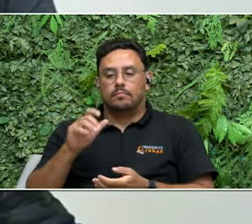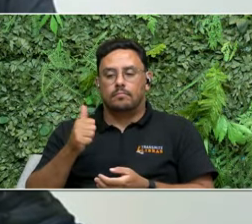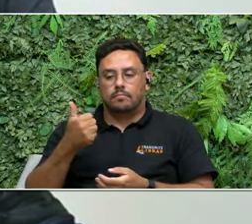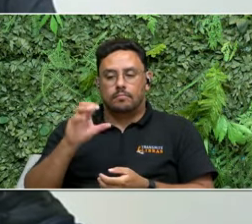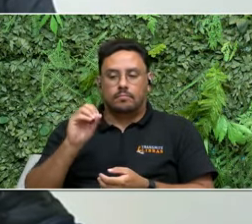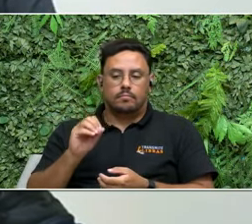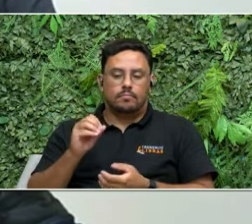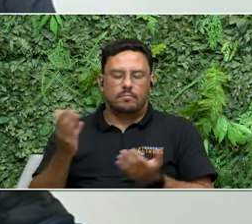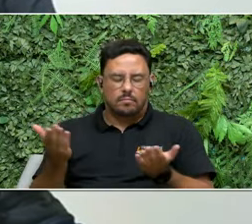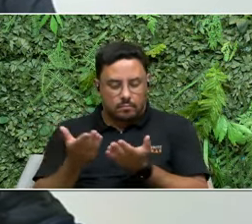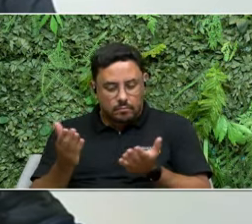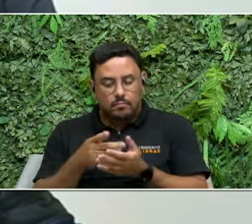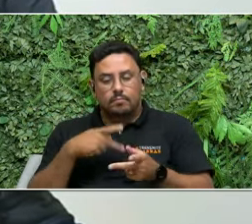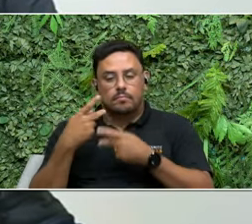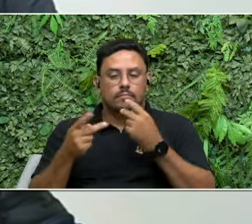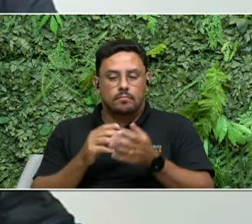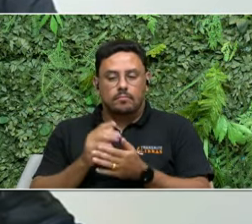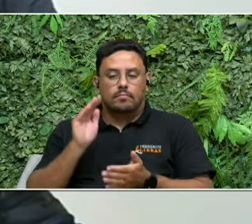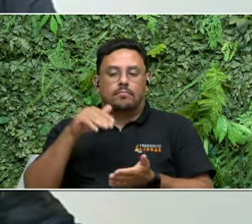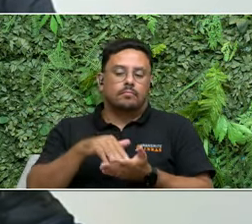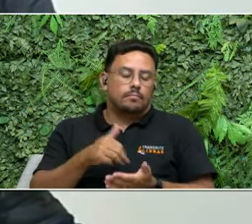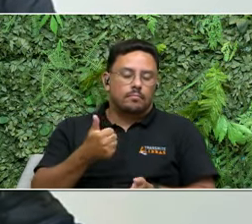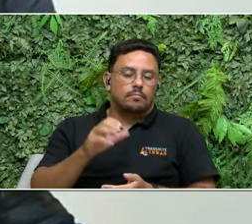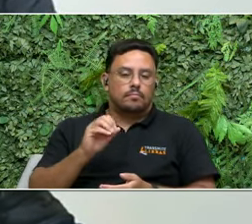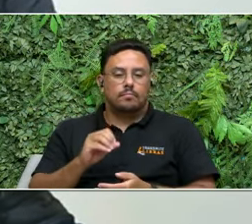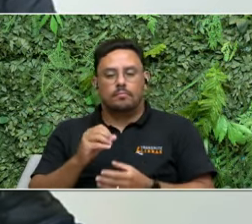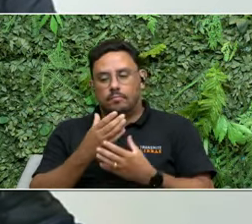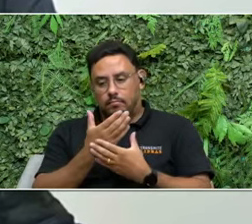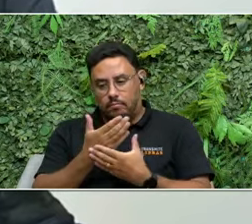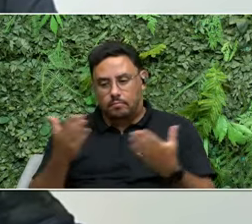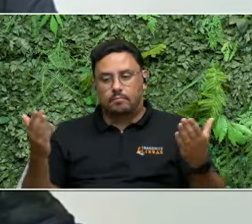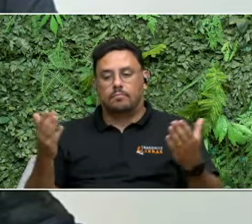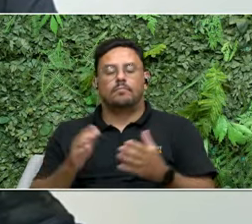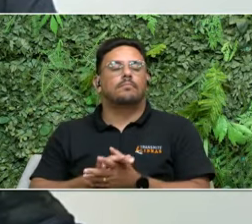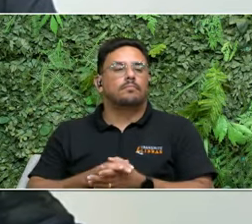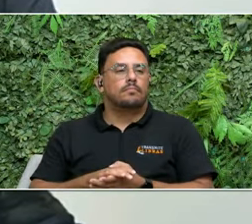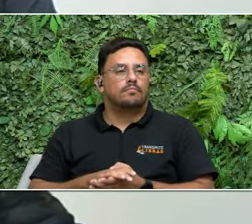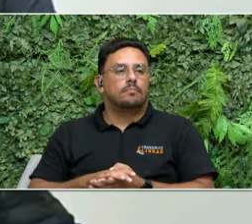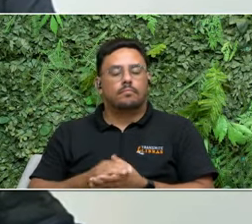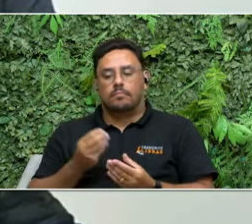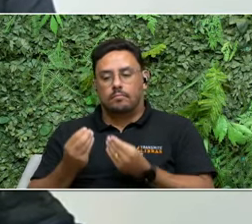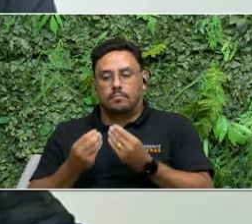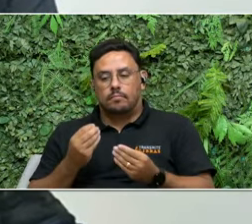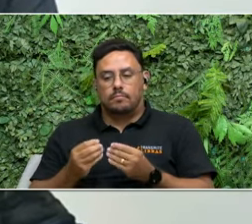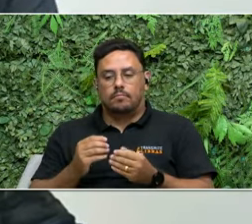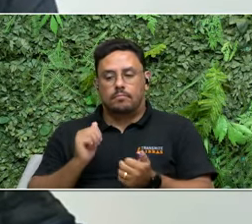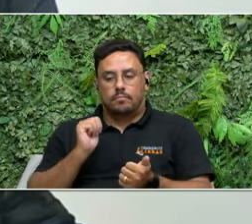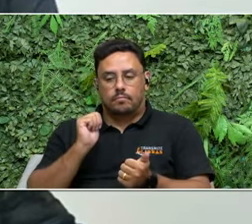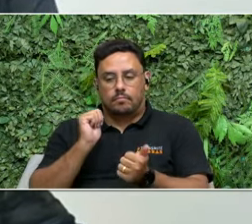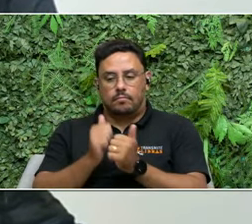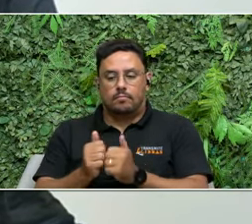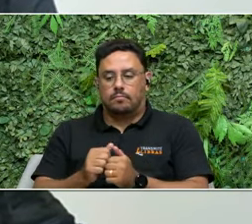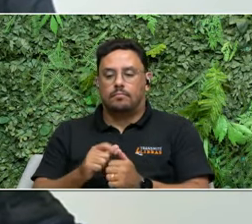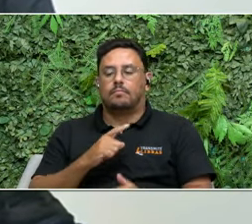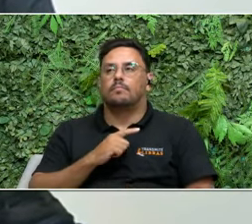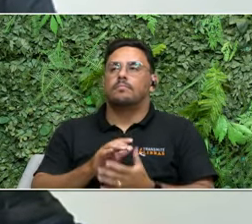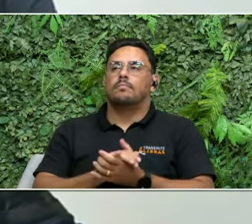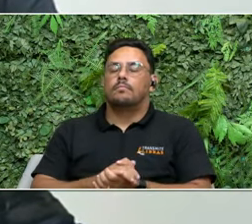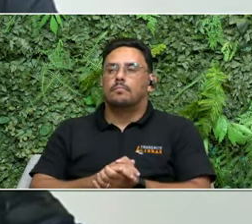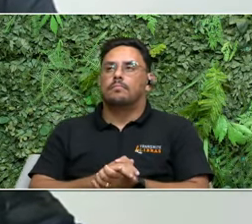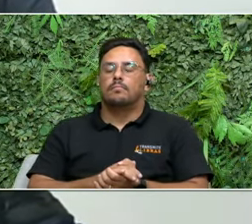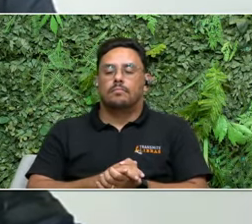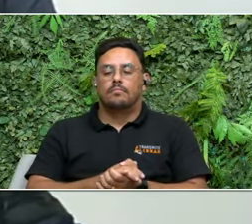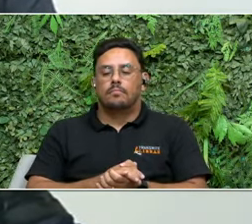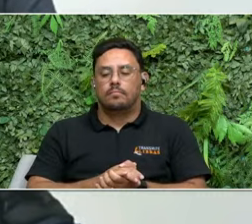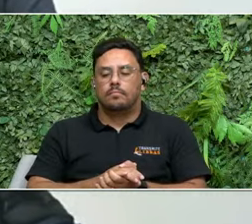todo mundo igual o último jogo que ele falou aí ó era 10 para uma galera aí que ele deu falei assim que que é isso gente já tô vendo aqui o jogo do Real ó não perde o título não tá critérios hein